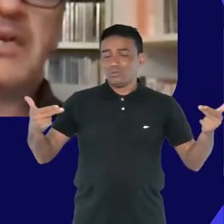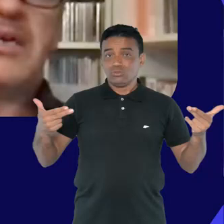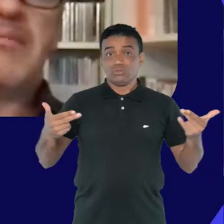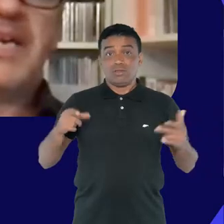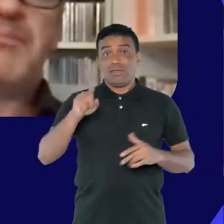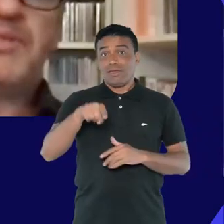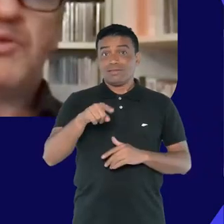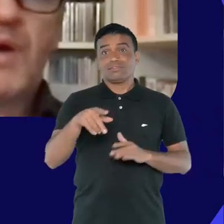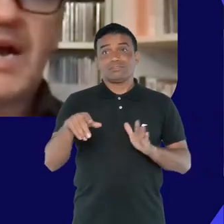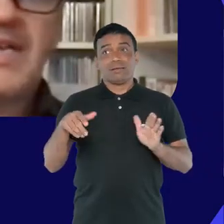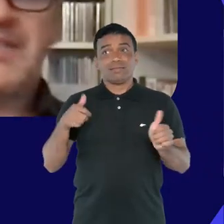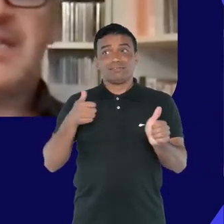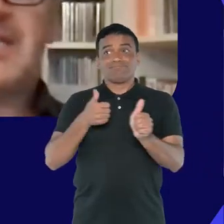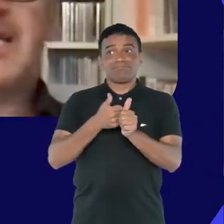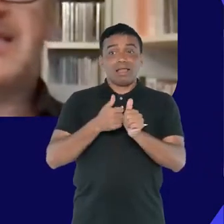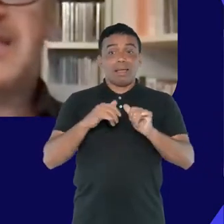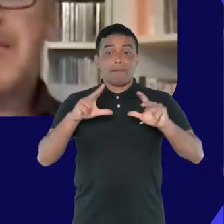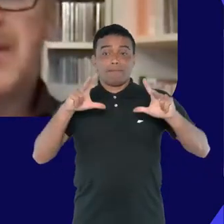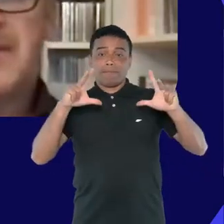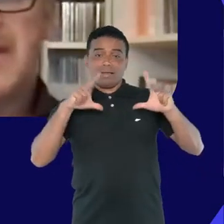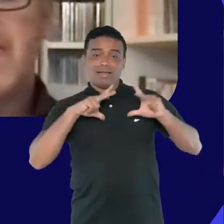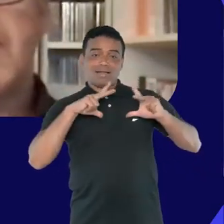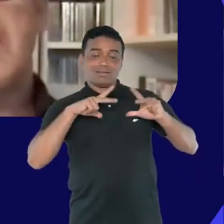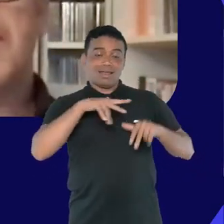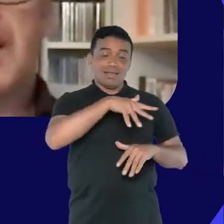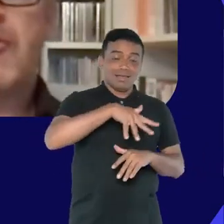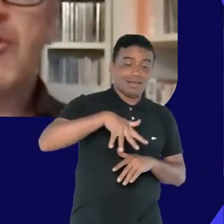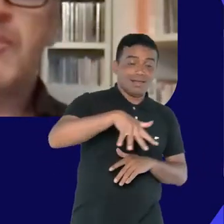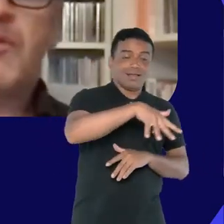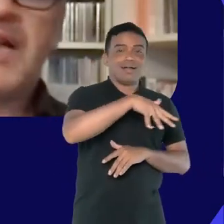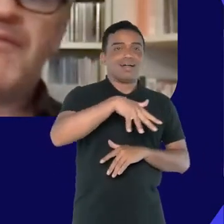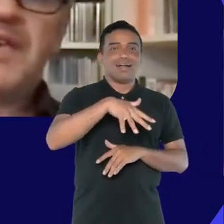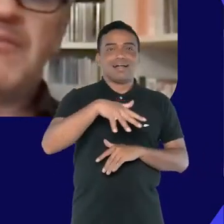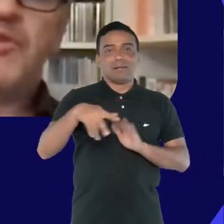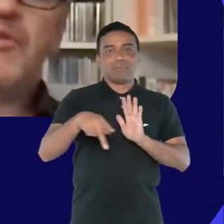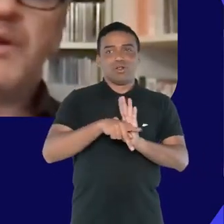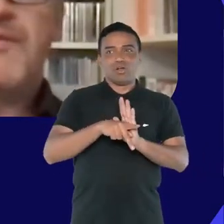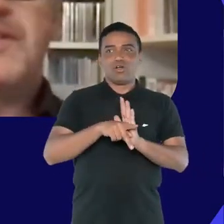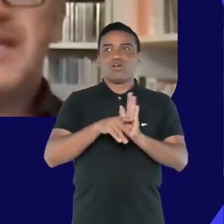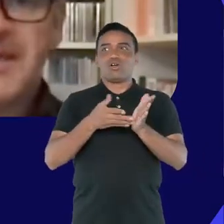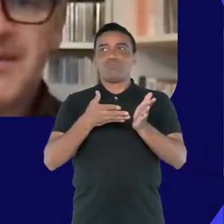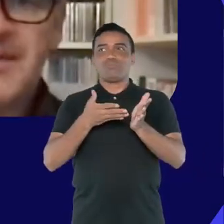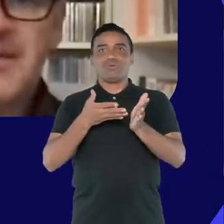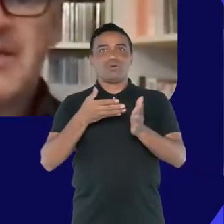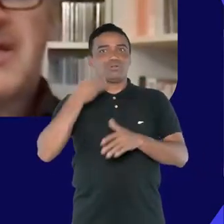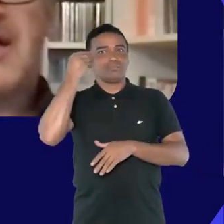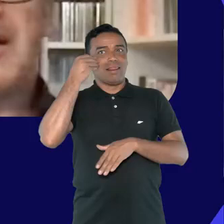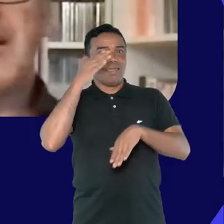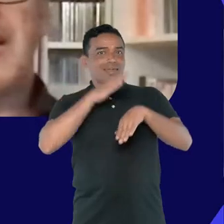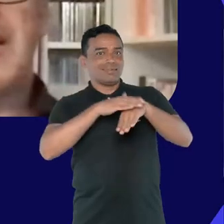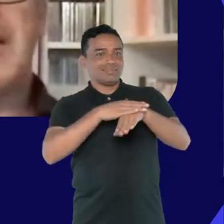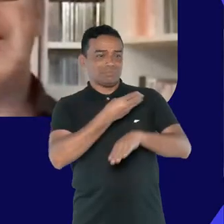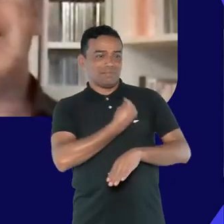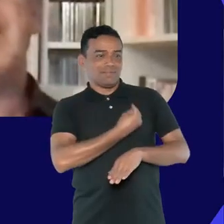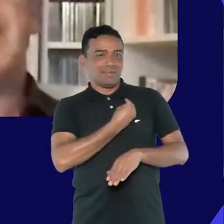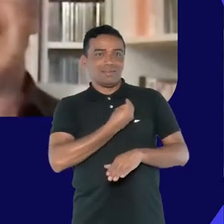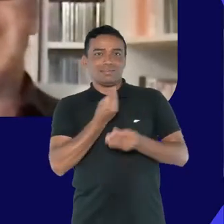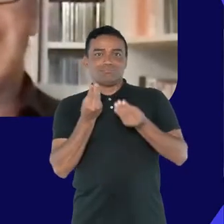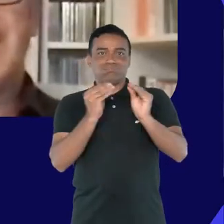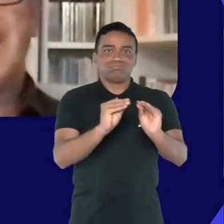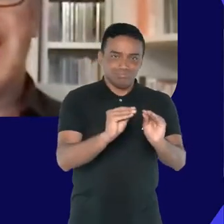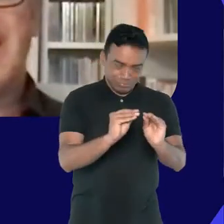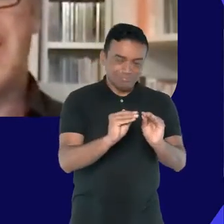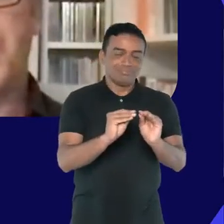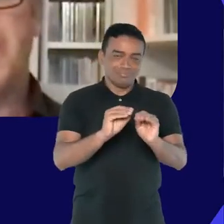são mais pessoais e que têm essa dimensão autobiográfica muito evidente,